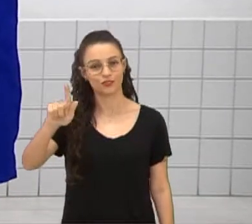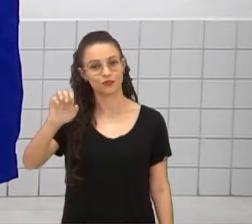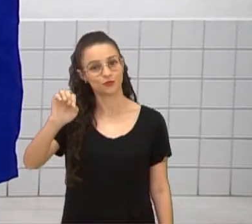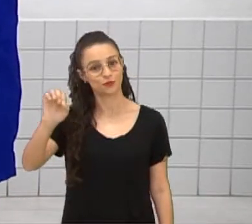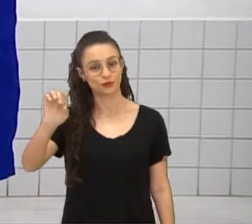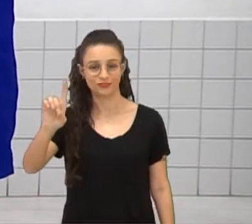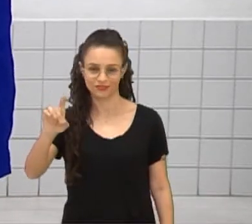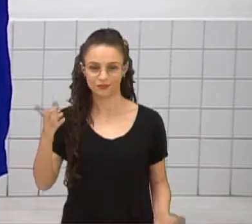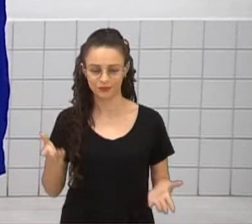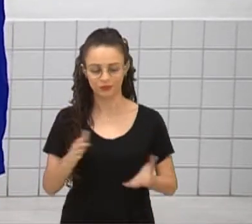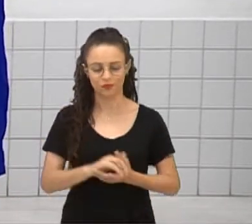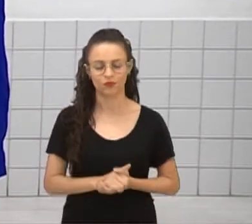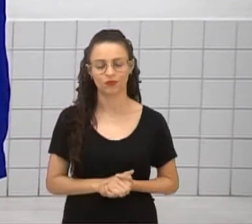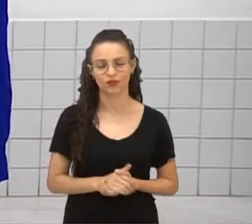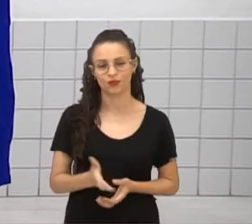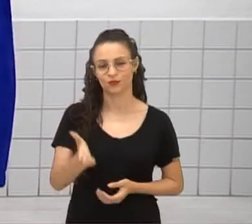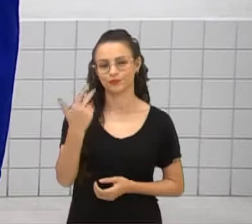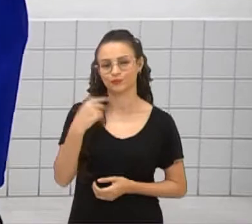então